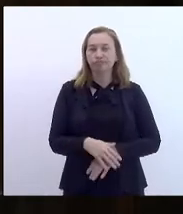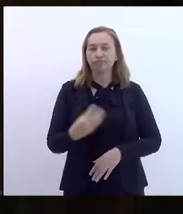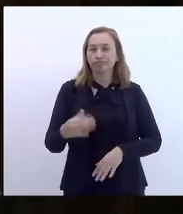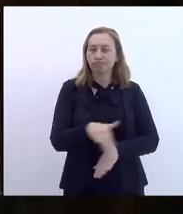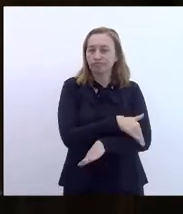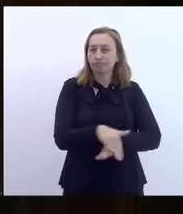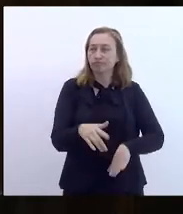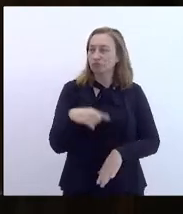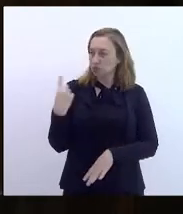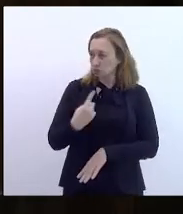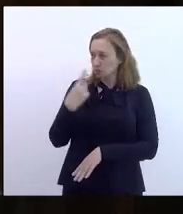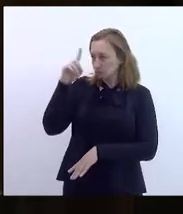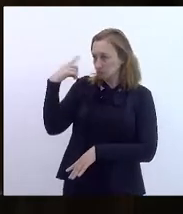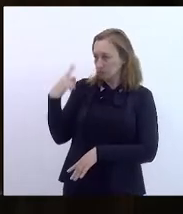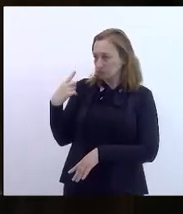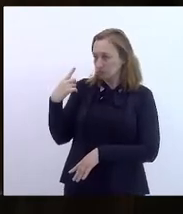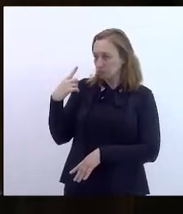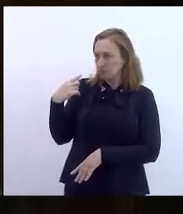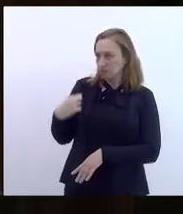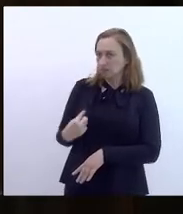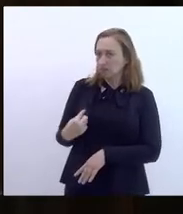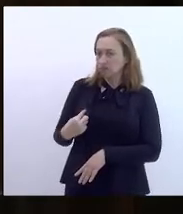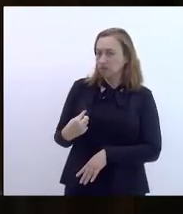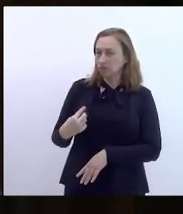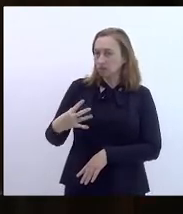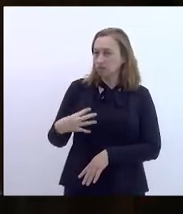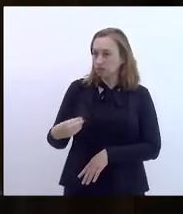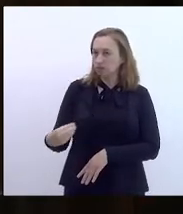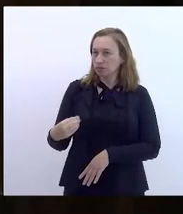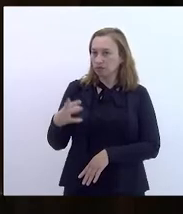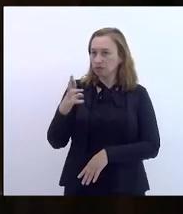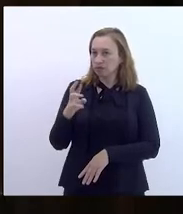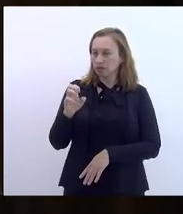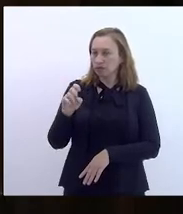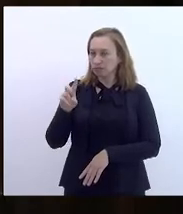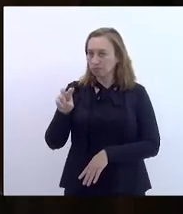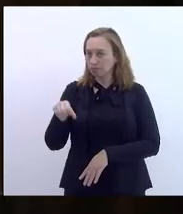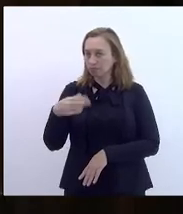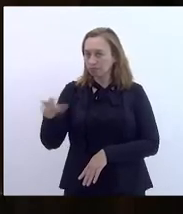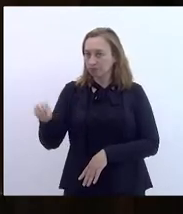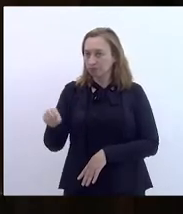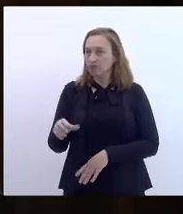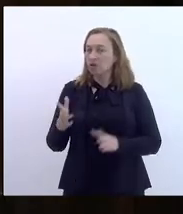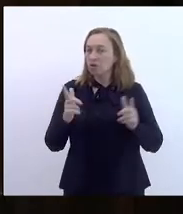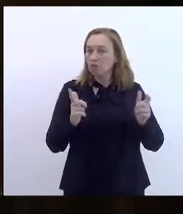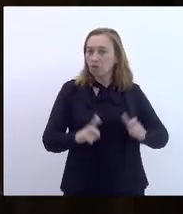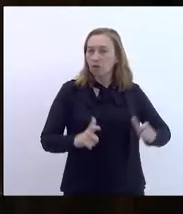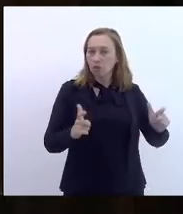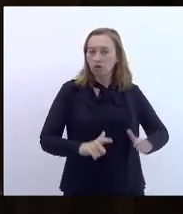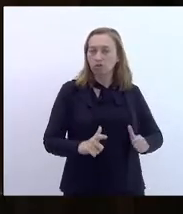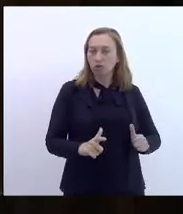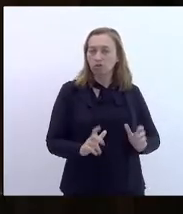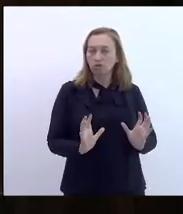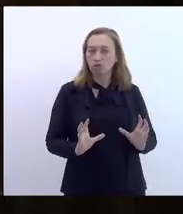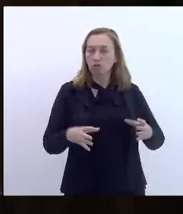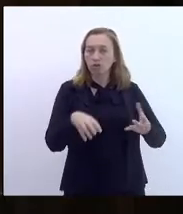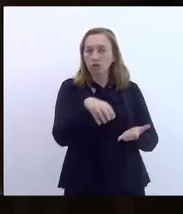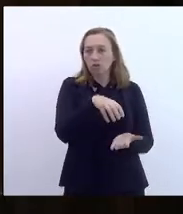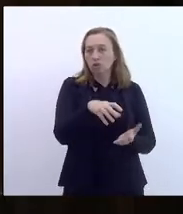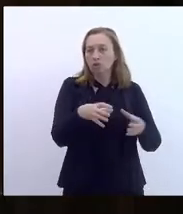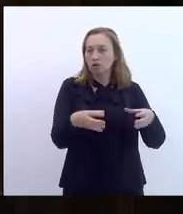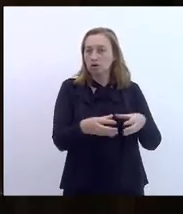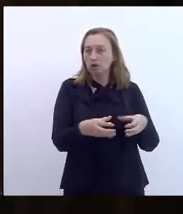nós Dani nós somos filhos da remoção ali onde hoje é o campus da UERJ